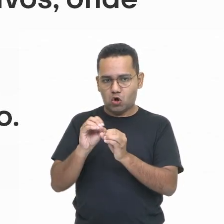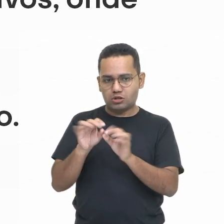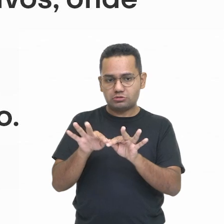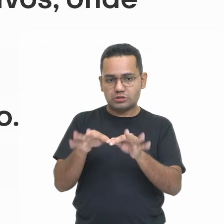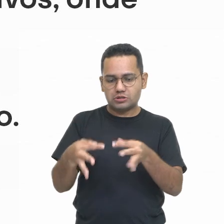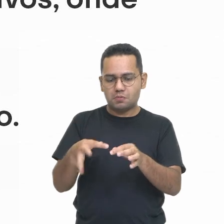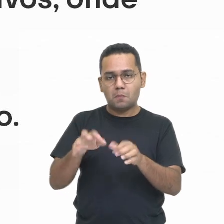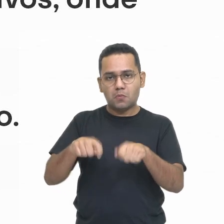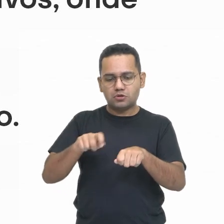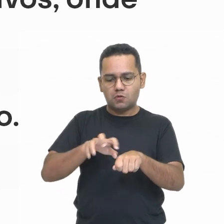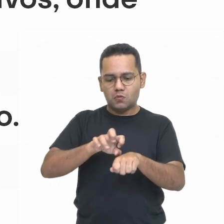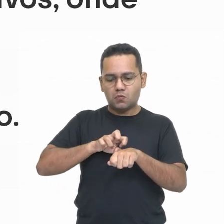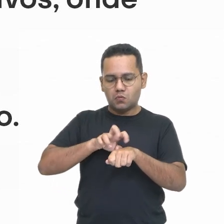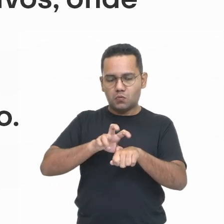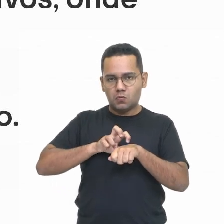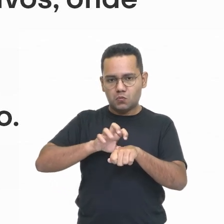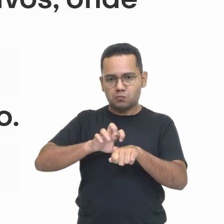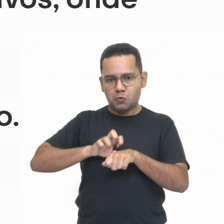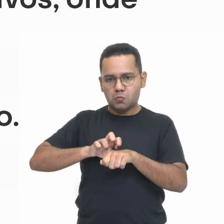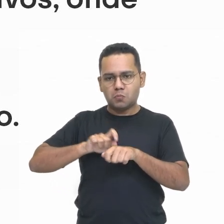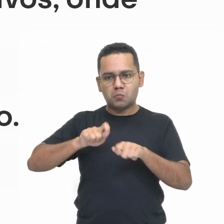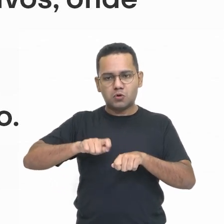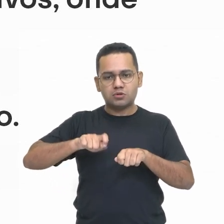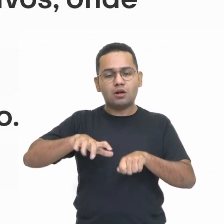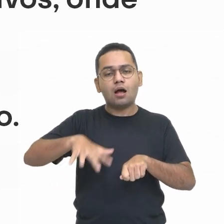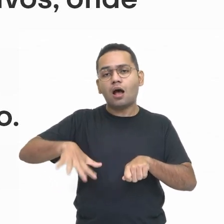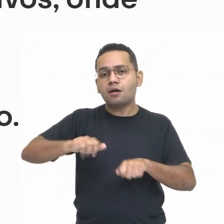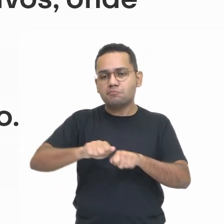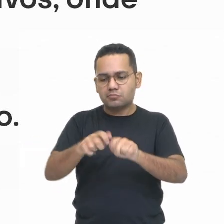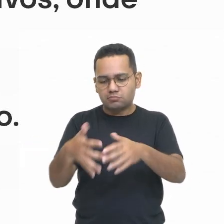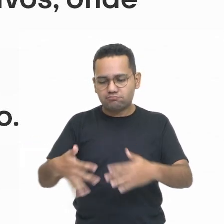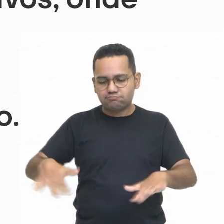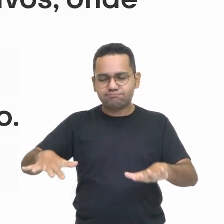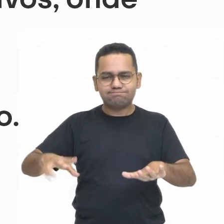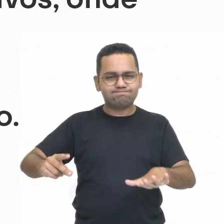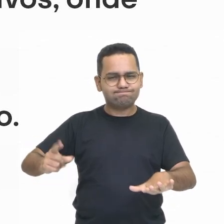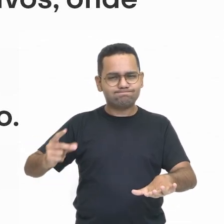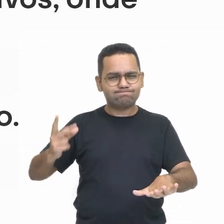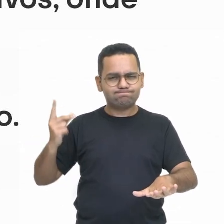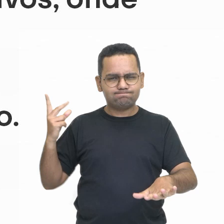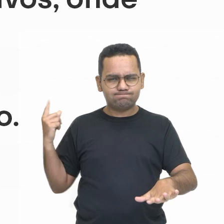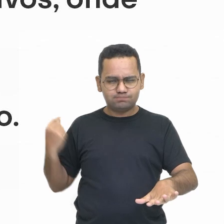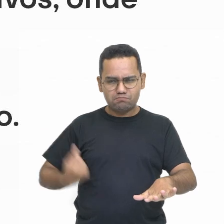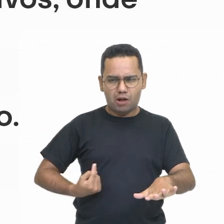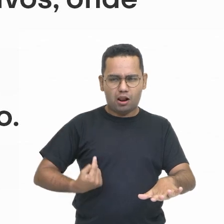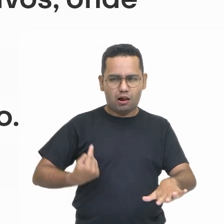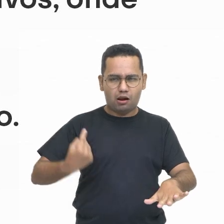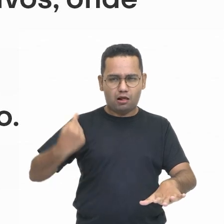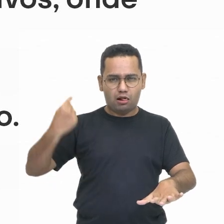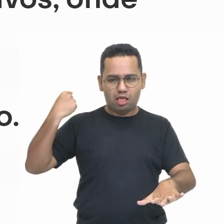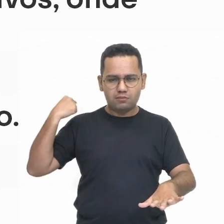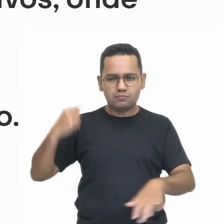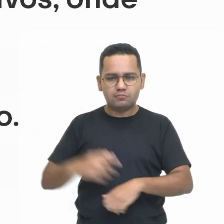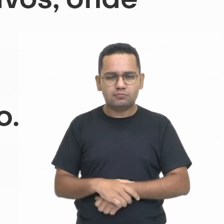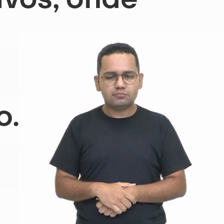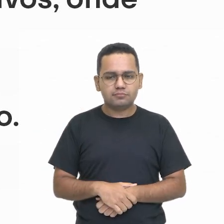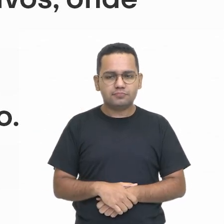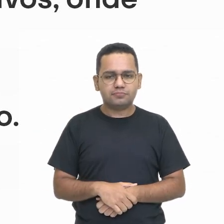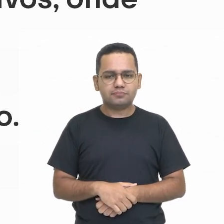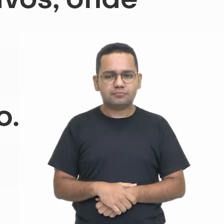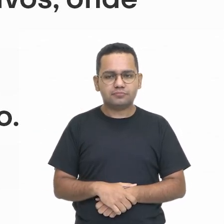que estavam disponíveis nos oceanos primitivos, onde